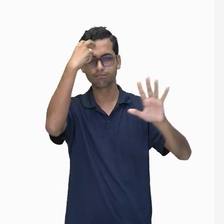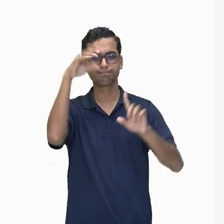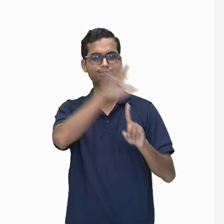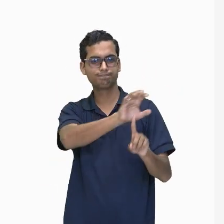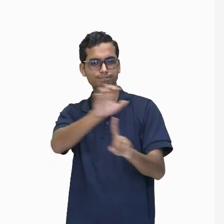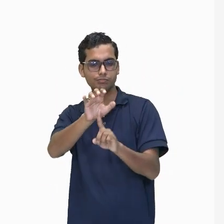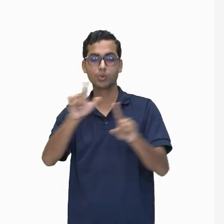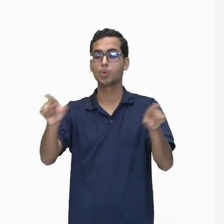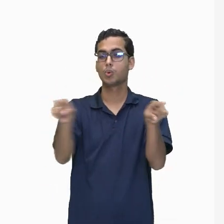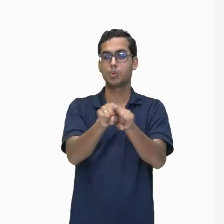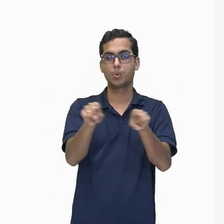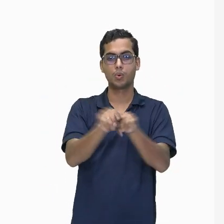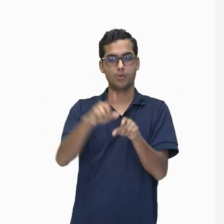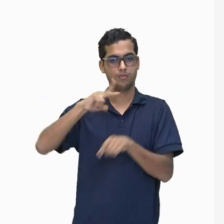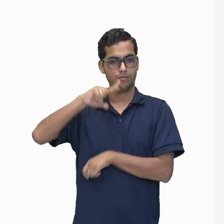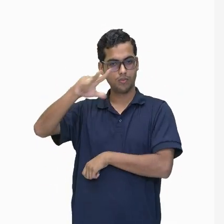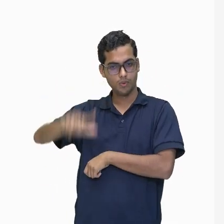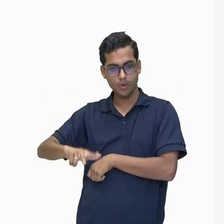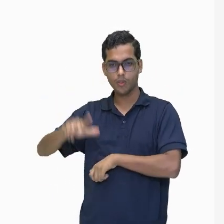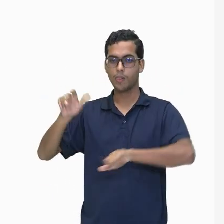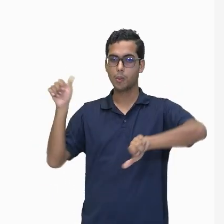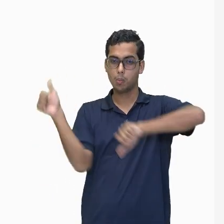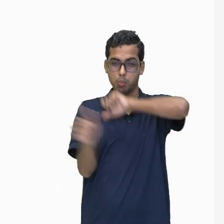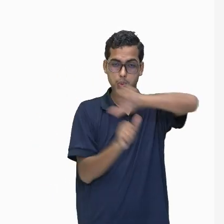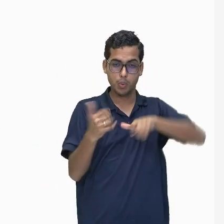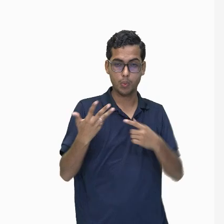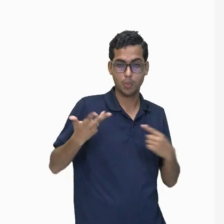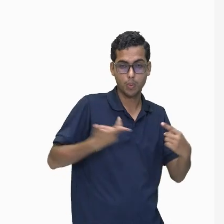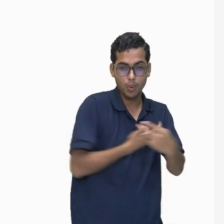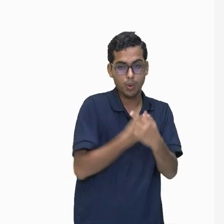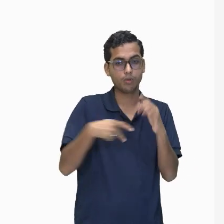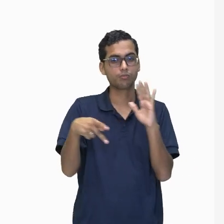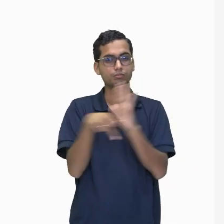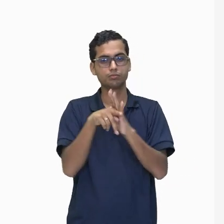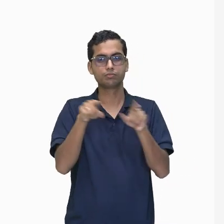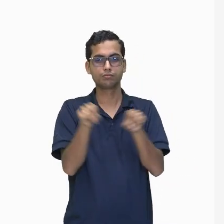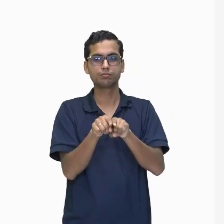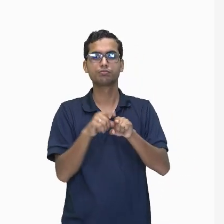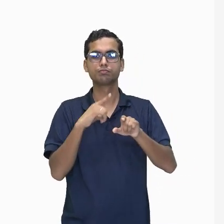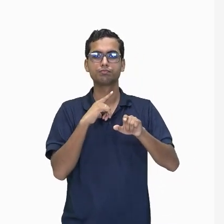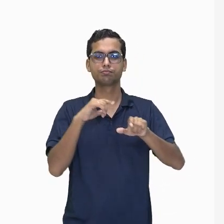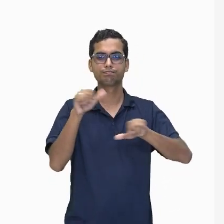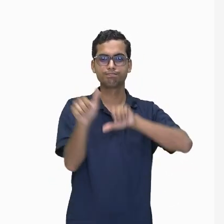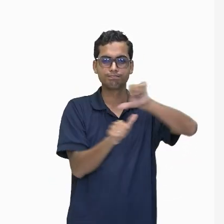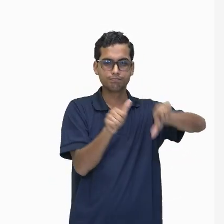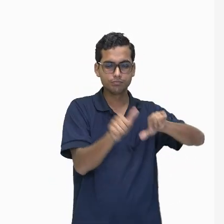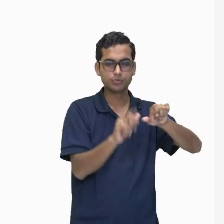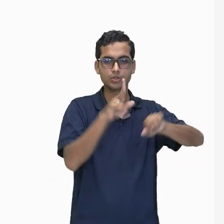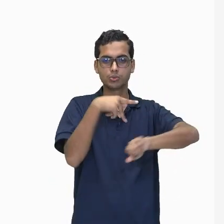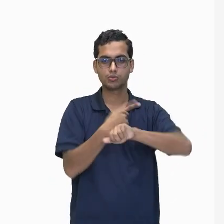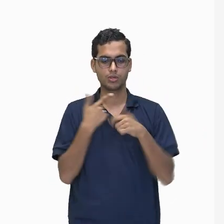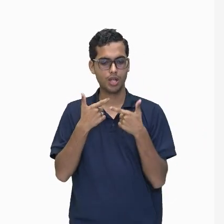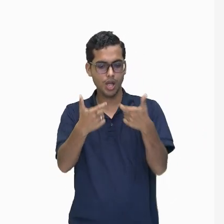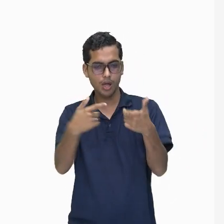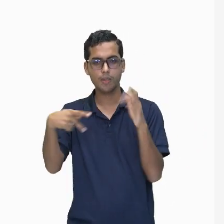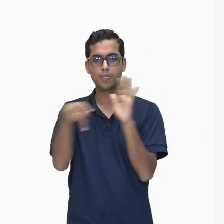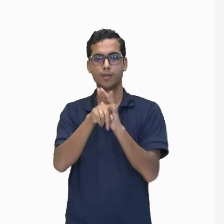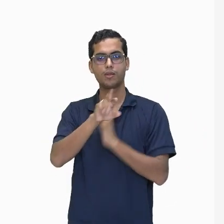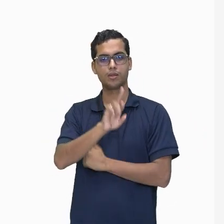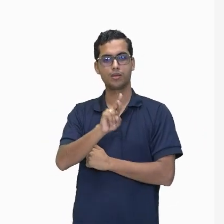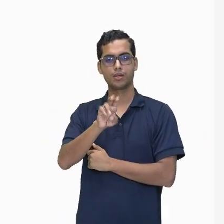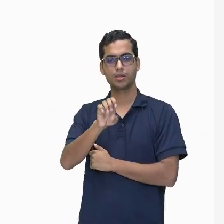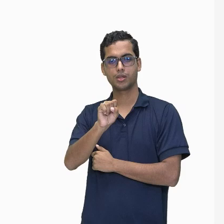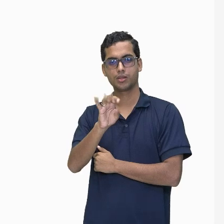país passava por uma fase de transformações e renovações após a Guerra da Restauração.